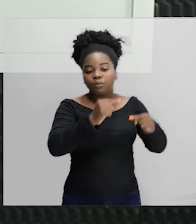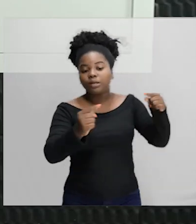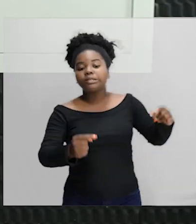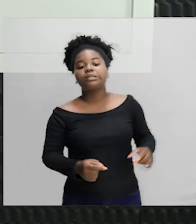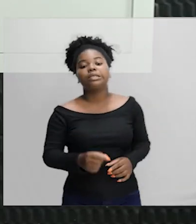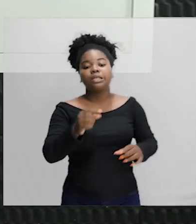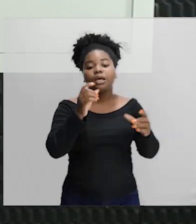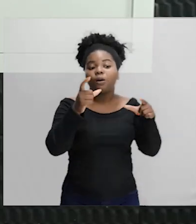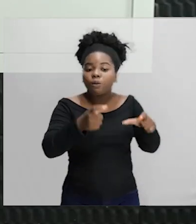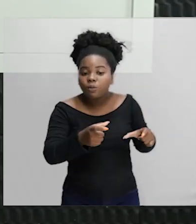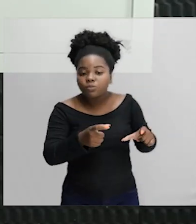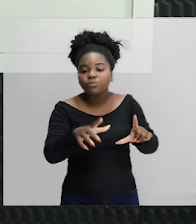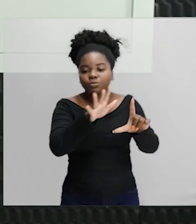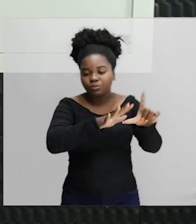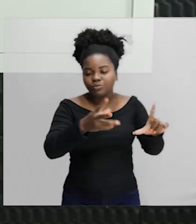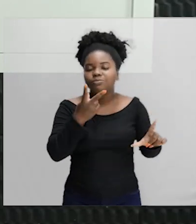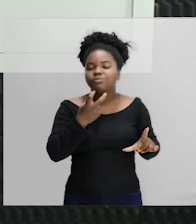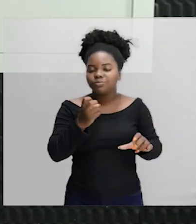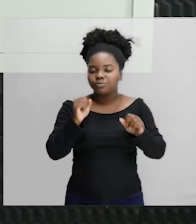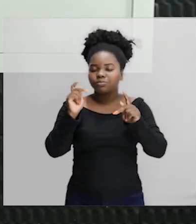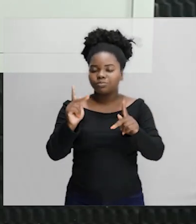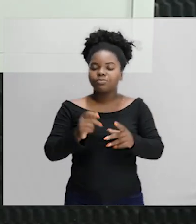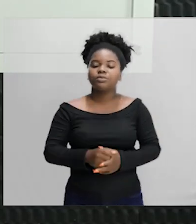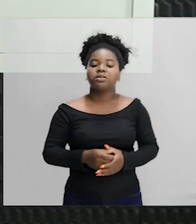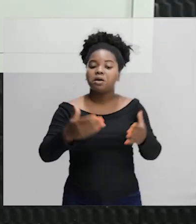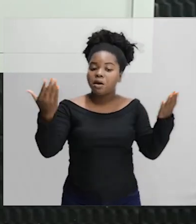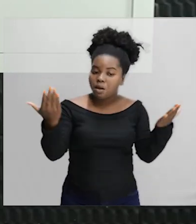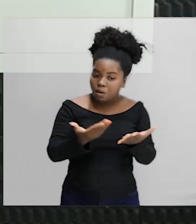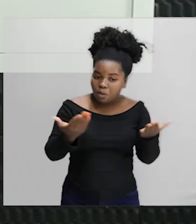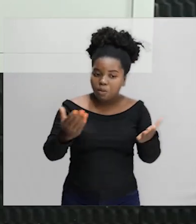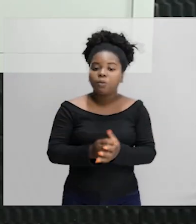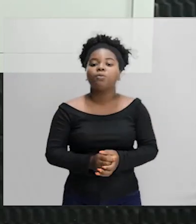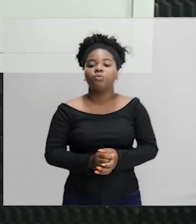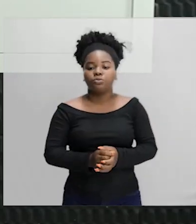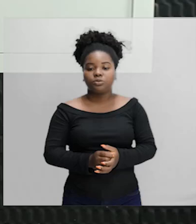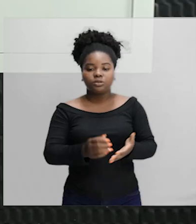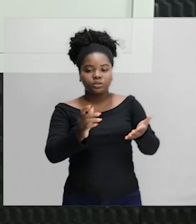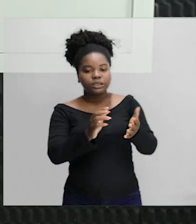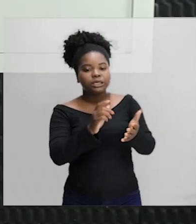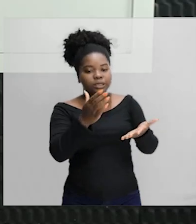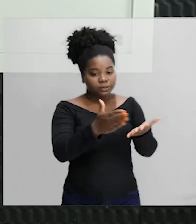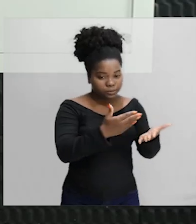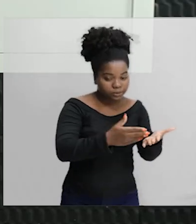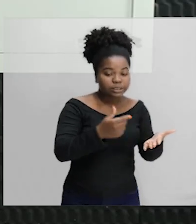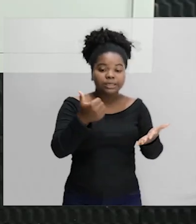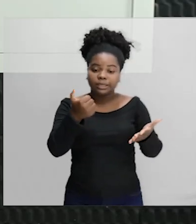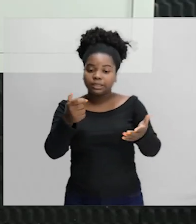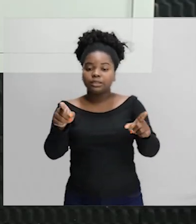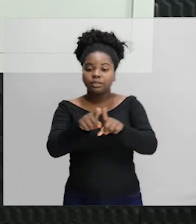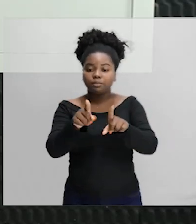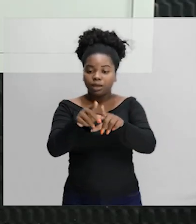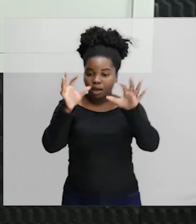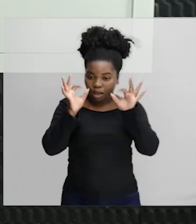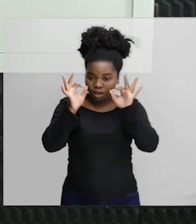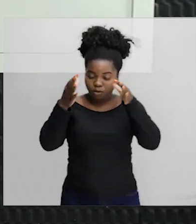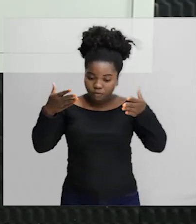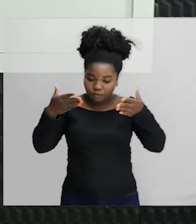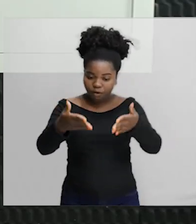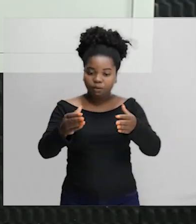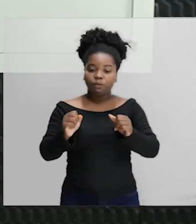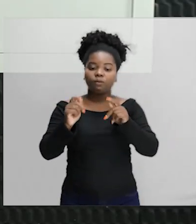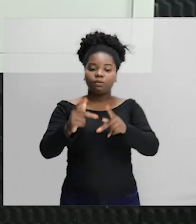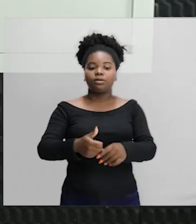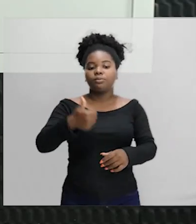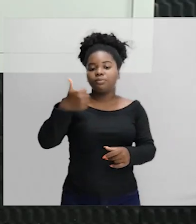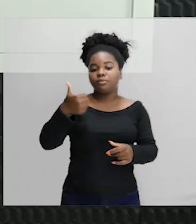plataforma Gonçalves Dias, tá ok? Para a aula de hoje, papel, caneta e muita atenção. Então vamos